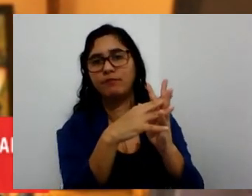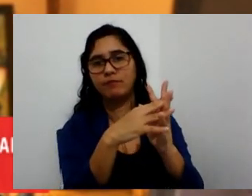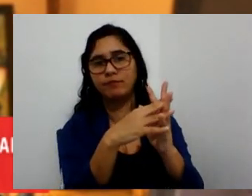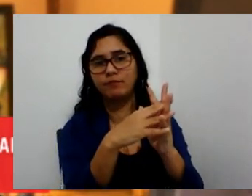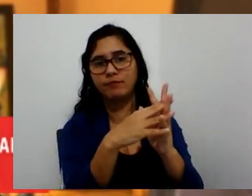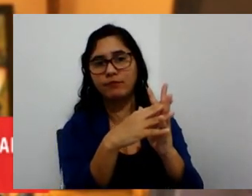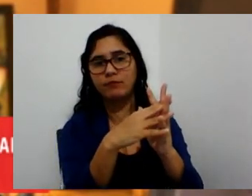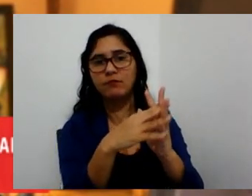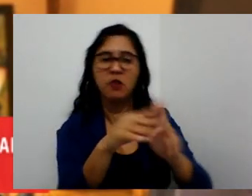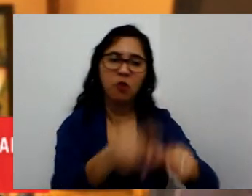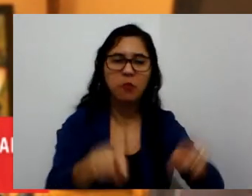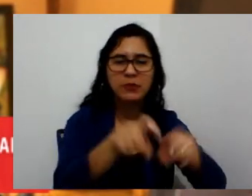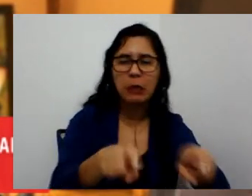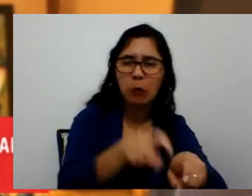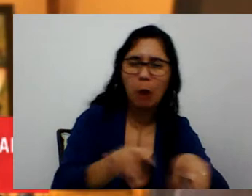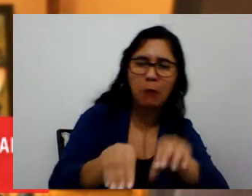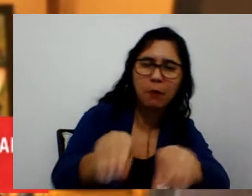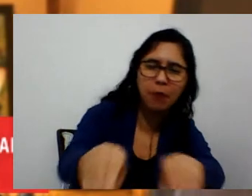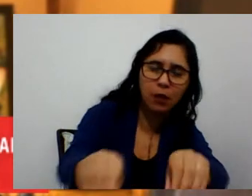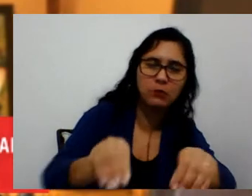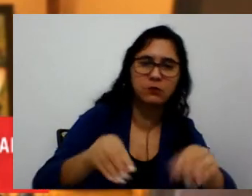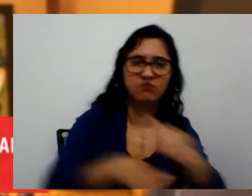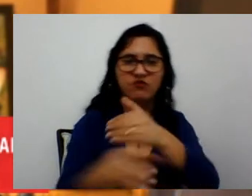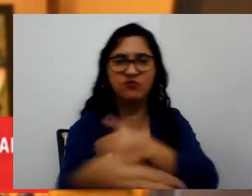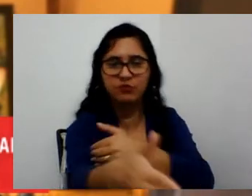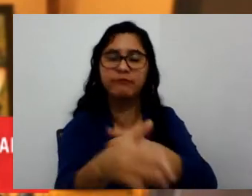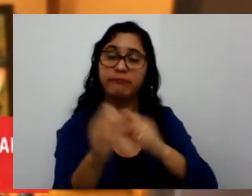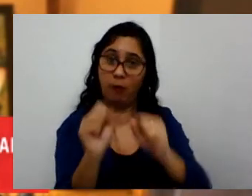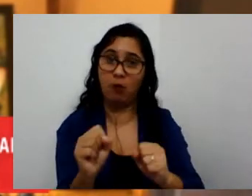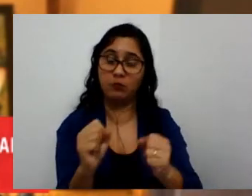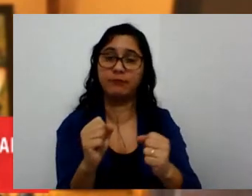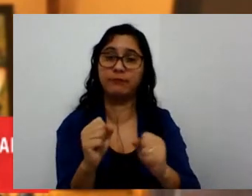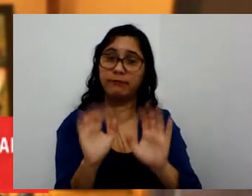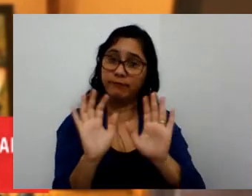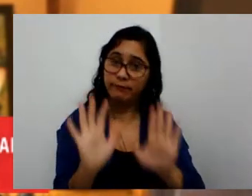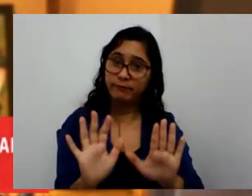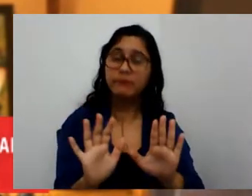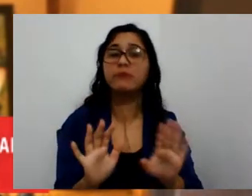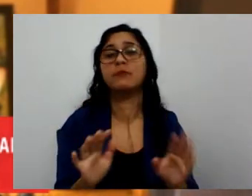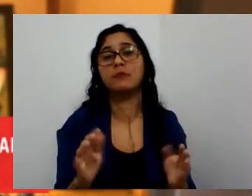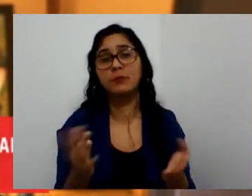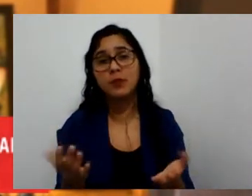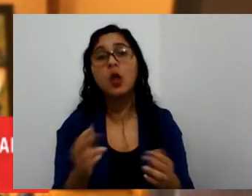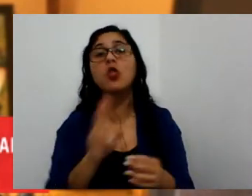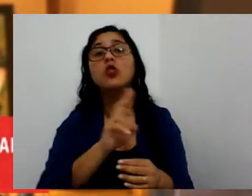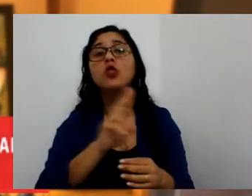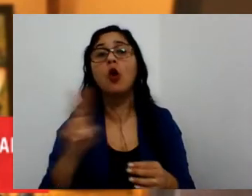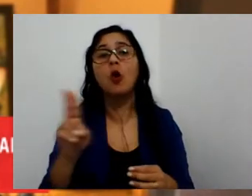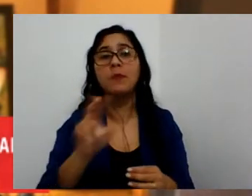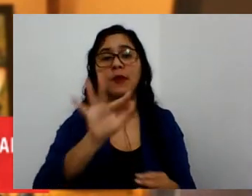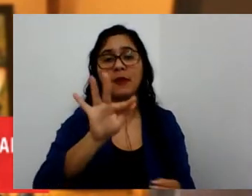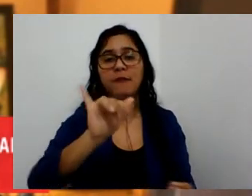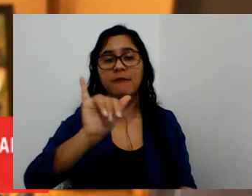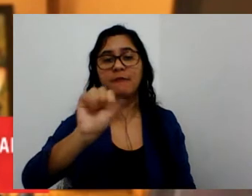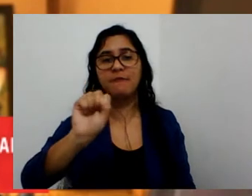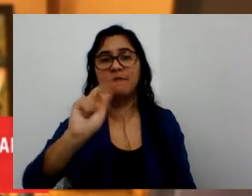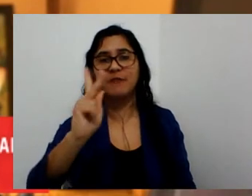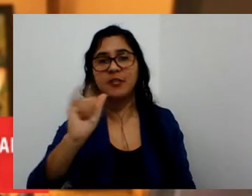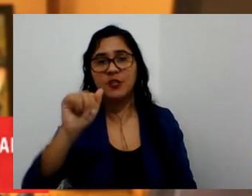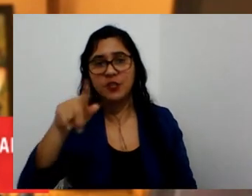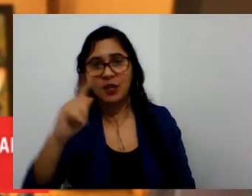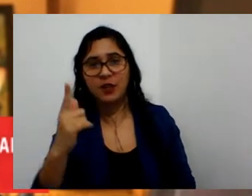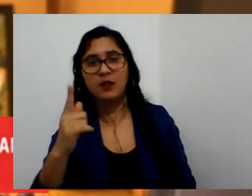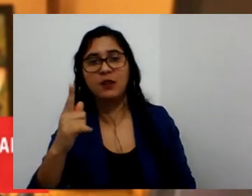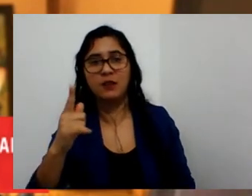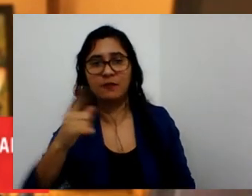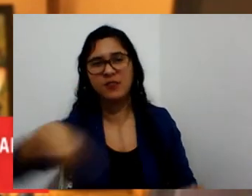no computador dessas pessoas. Tá? Então, isso se dá o nome de phishing, eu creio que essa é uma palavra conhecida